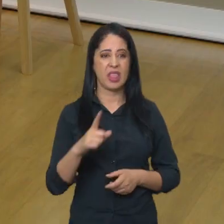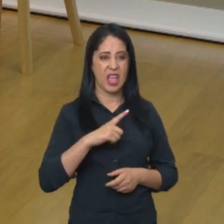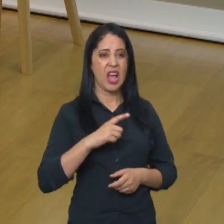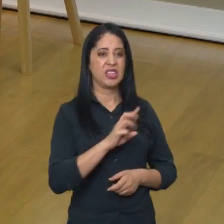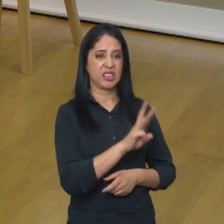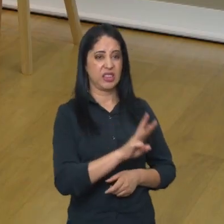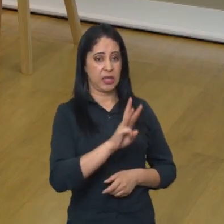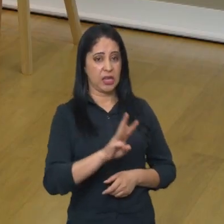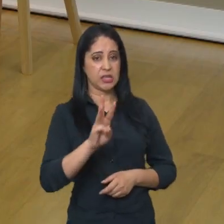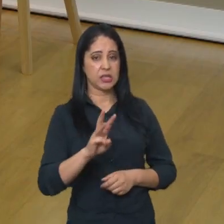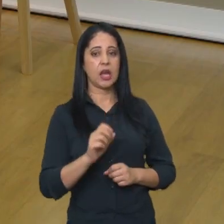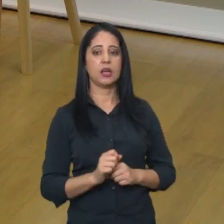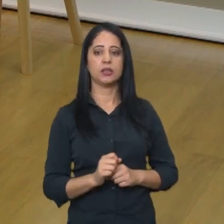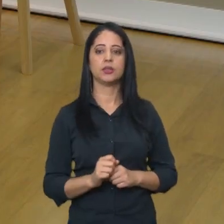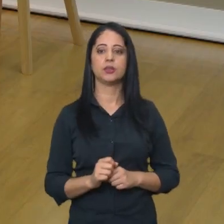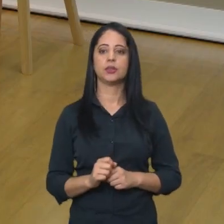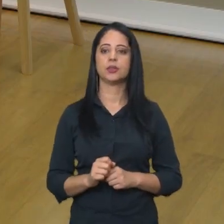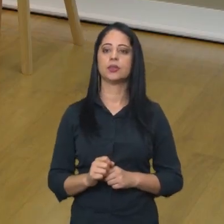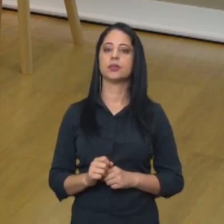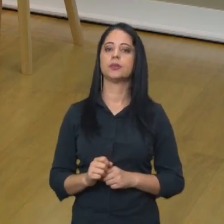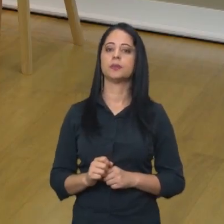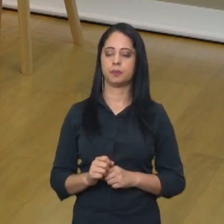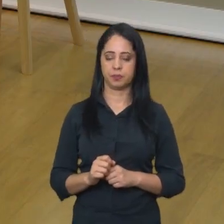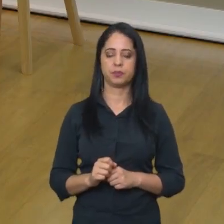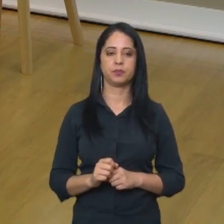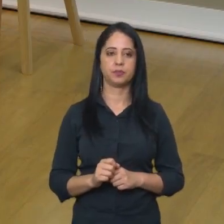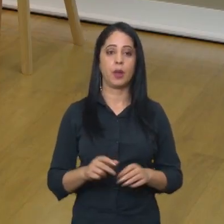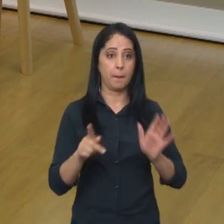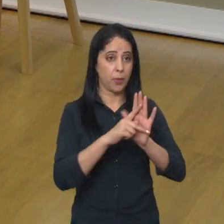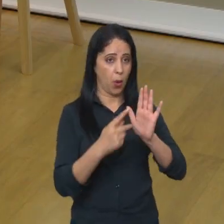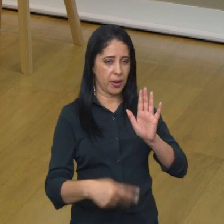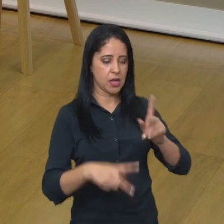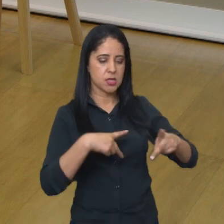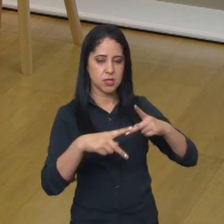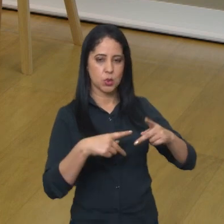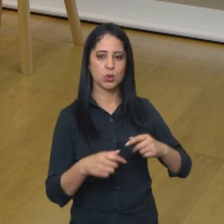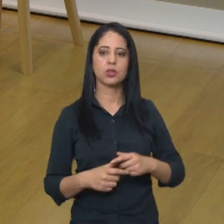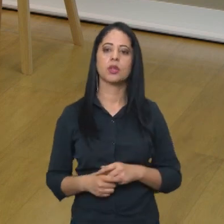no Instagram, a gente vai deixar aqui. Tem a página da Abras São José dos Campos também. Abras São José dos Campos.